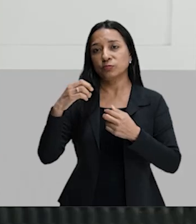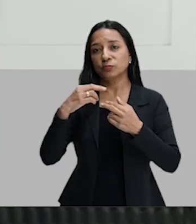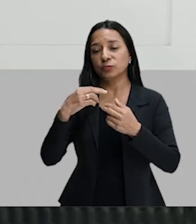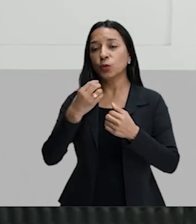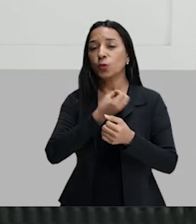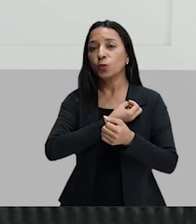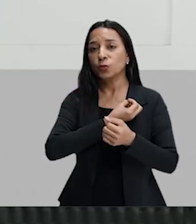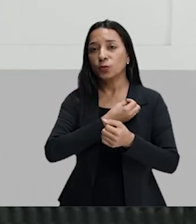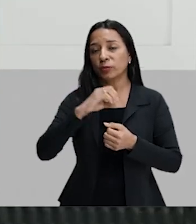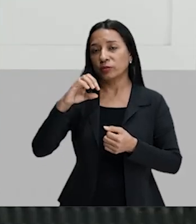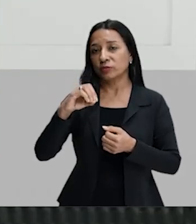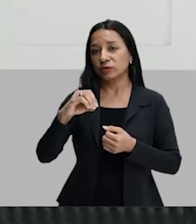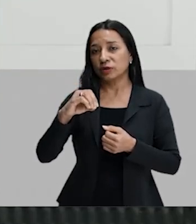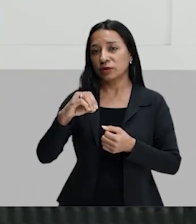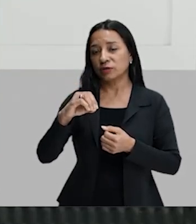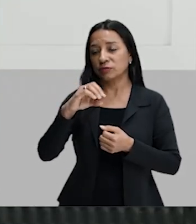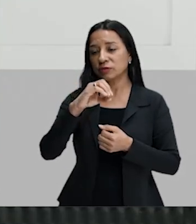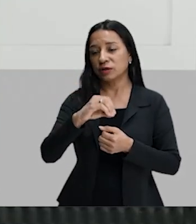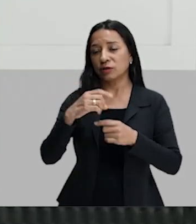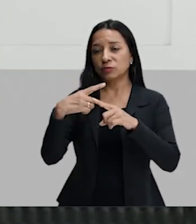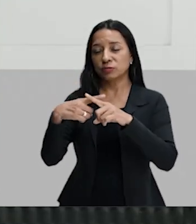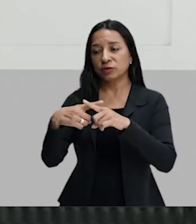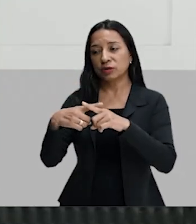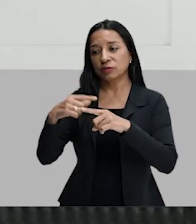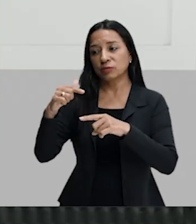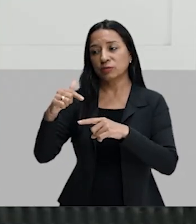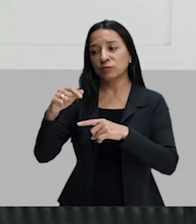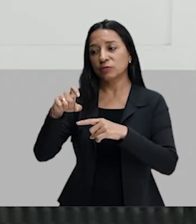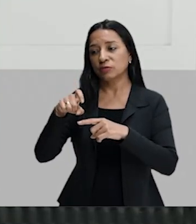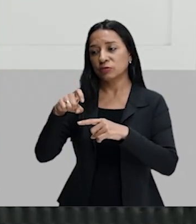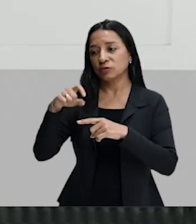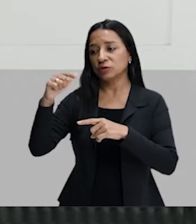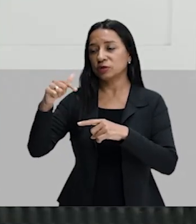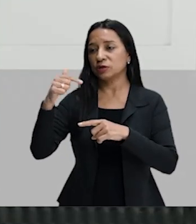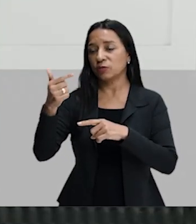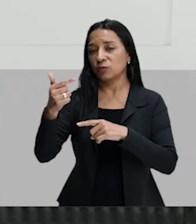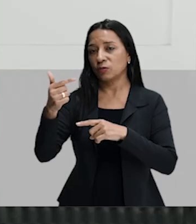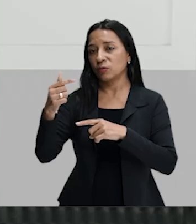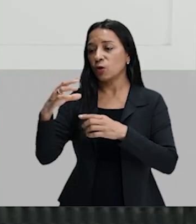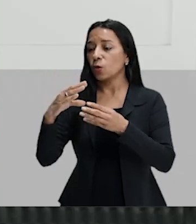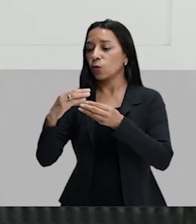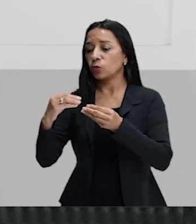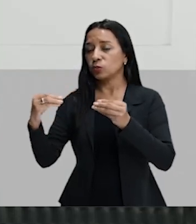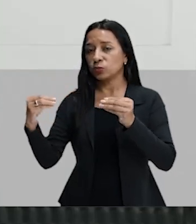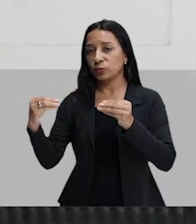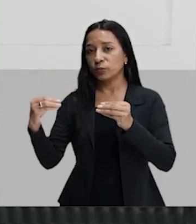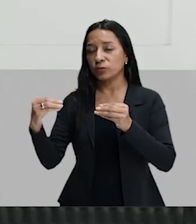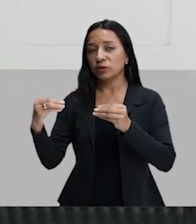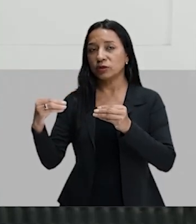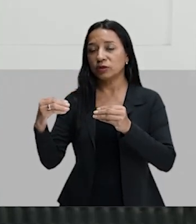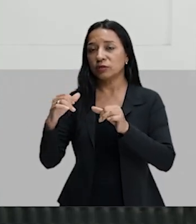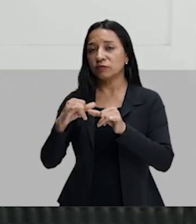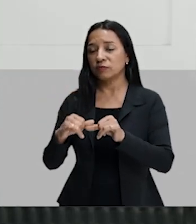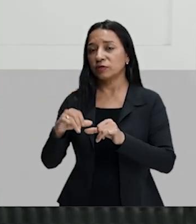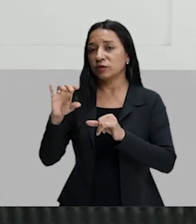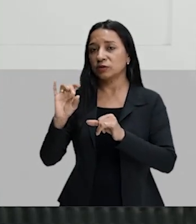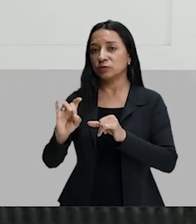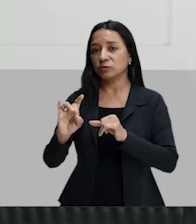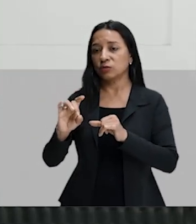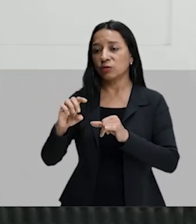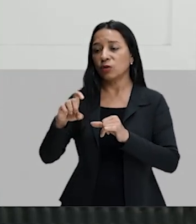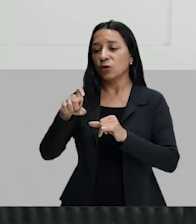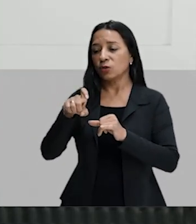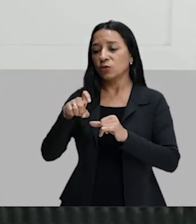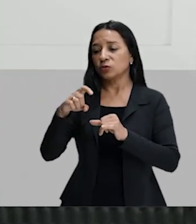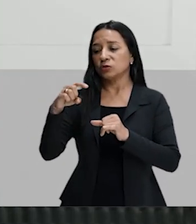0 multiplicado por x ao cubo é zero. O x ao cubo vai desaparecer, vai ficar só o x ao